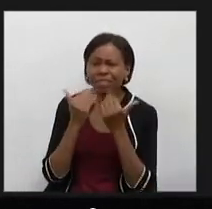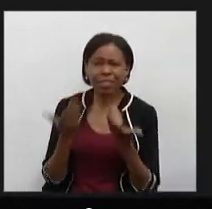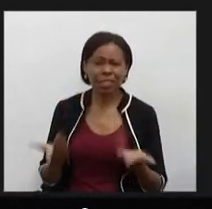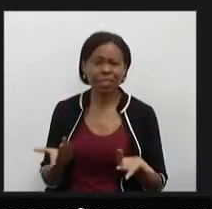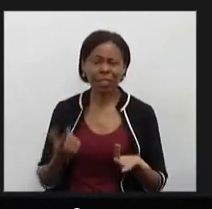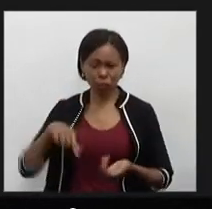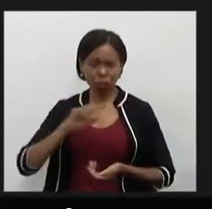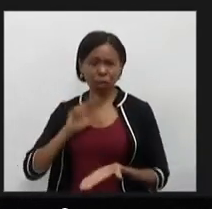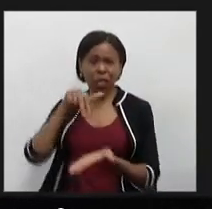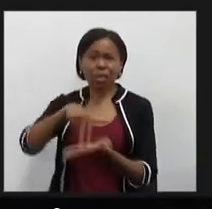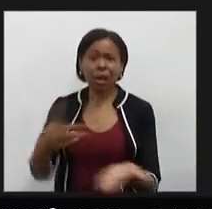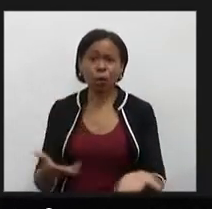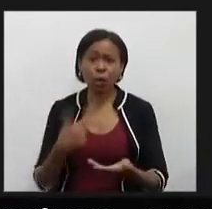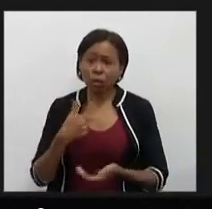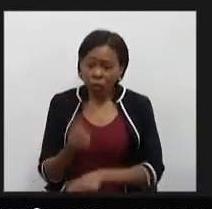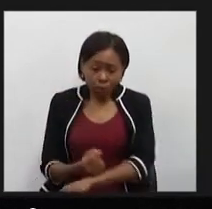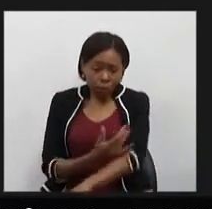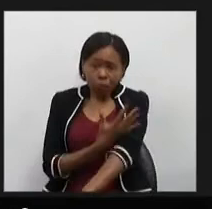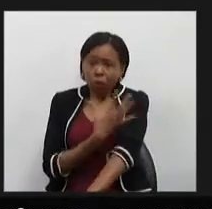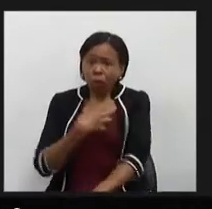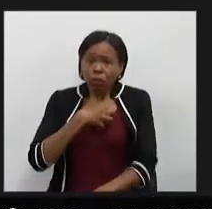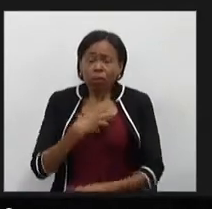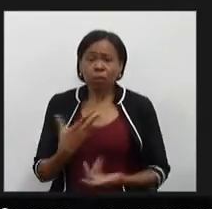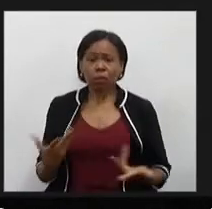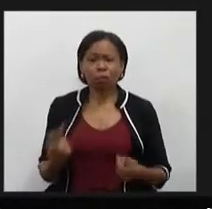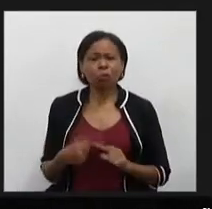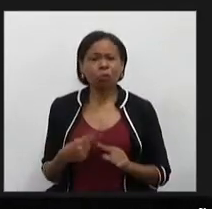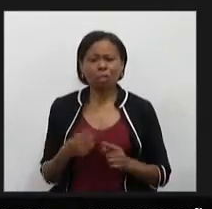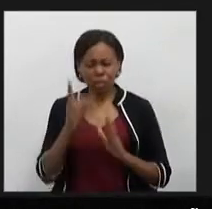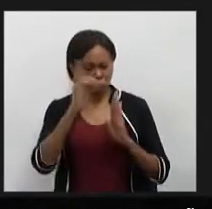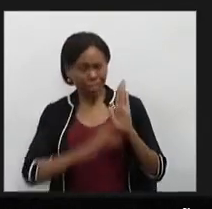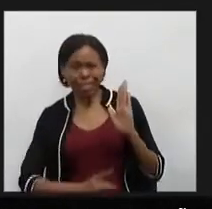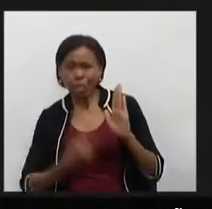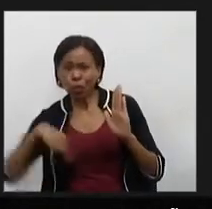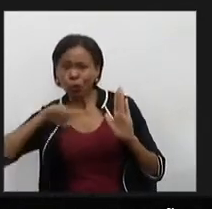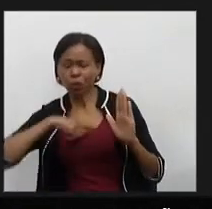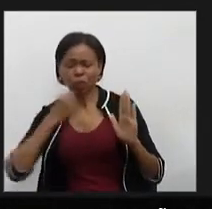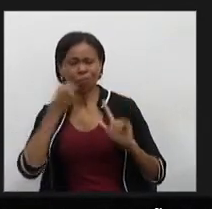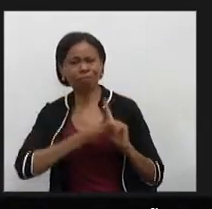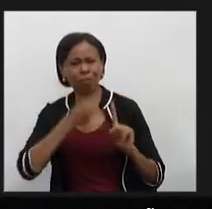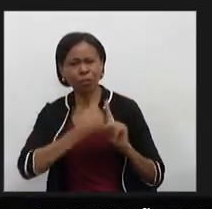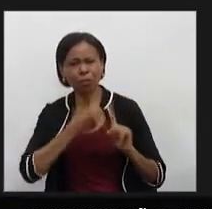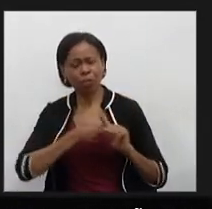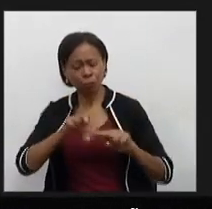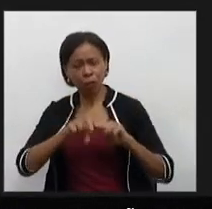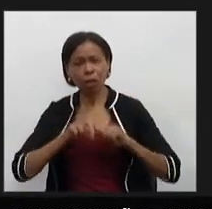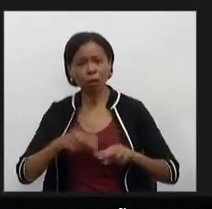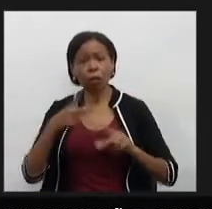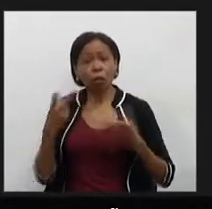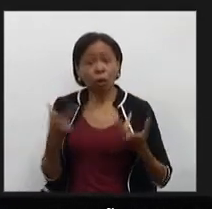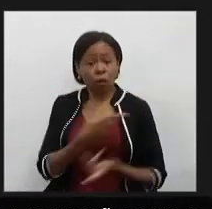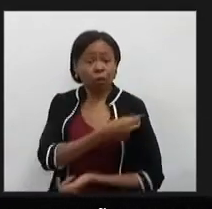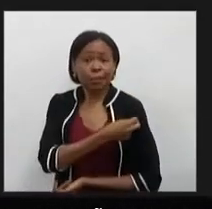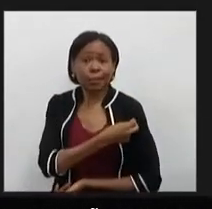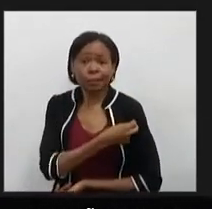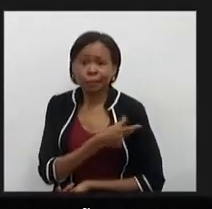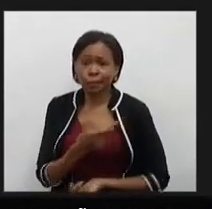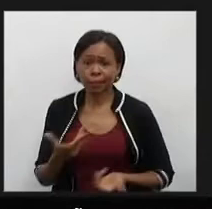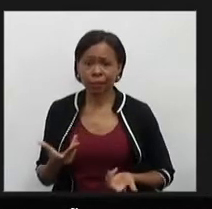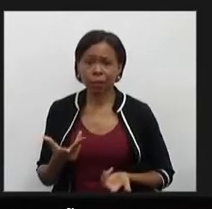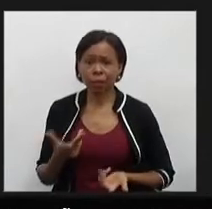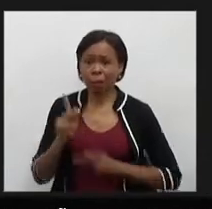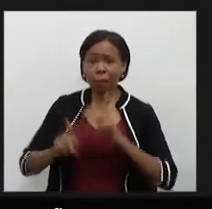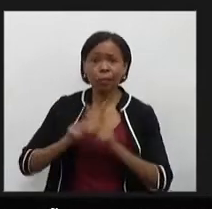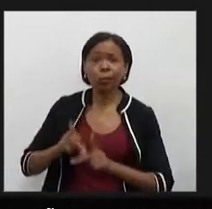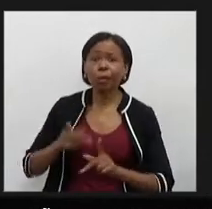desculpa, eu até emociono, lutando para ter o direito de ter uma vacina por pessoas que lutam a